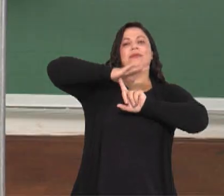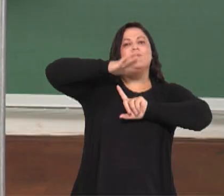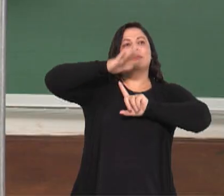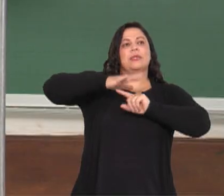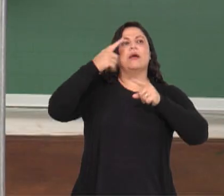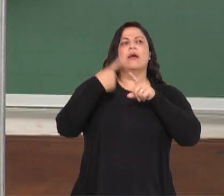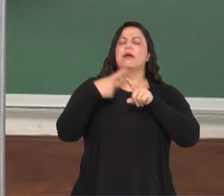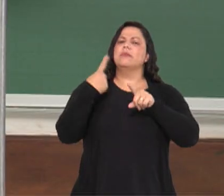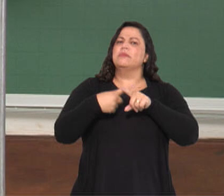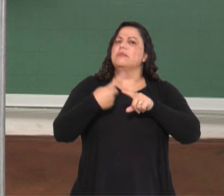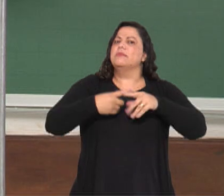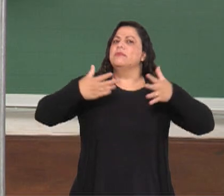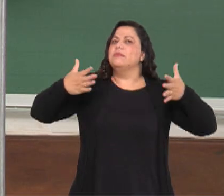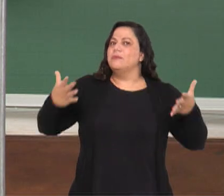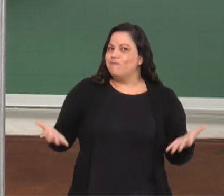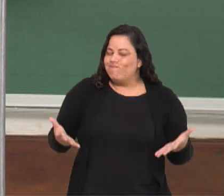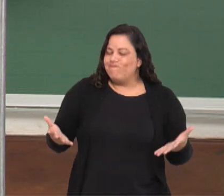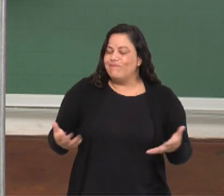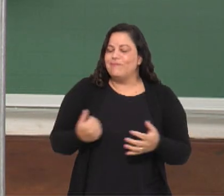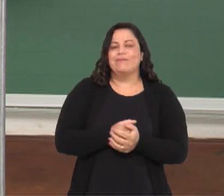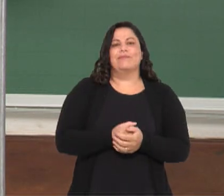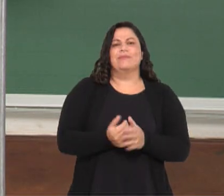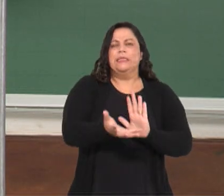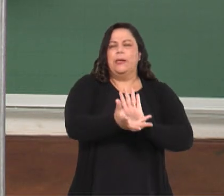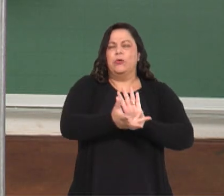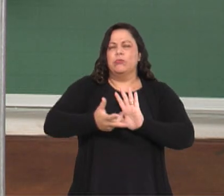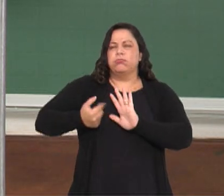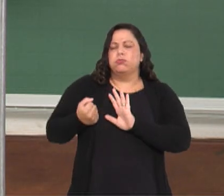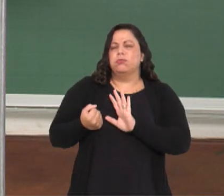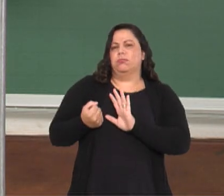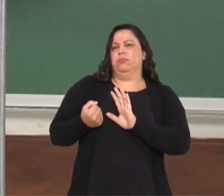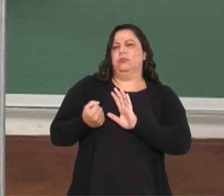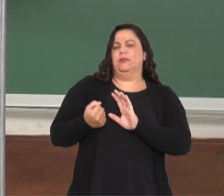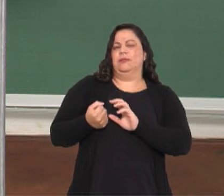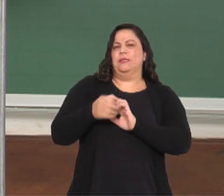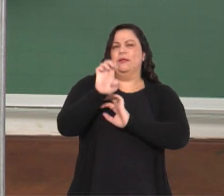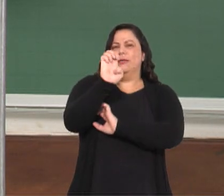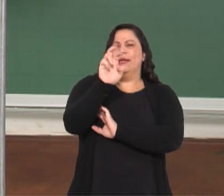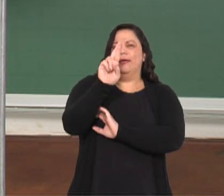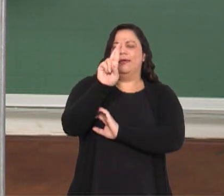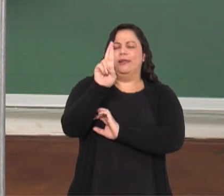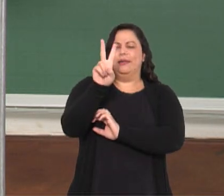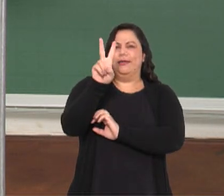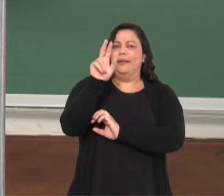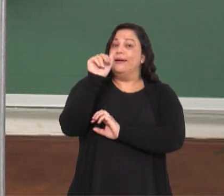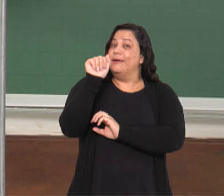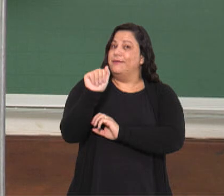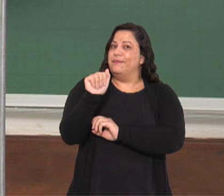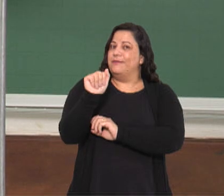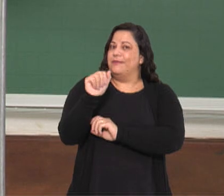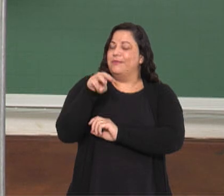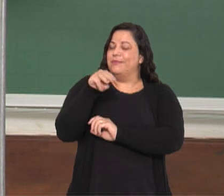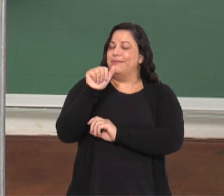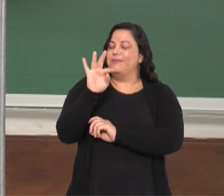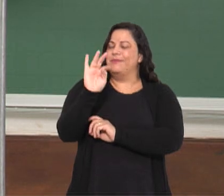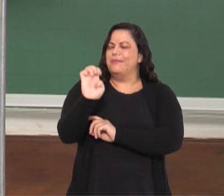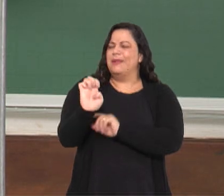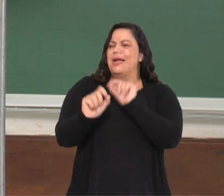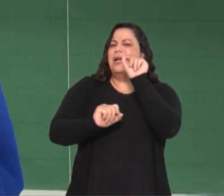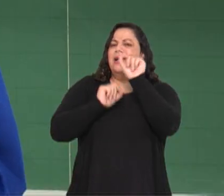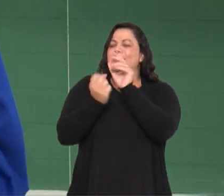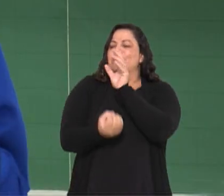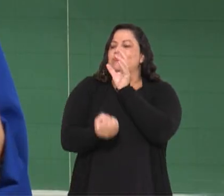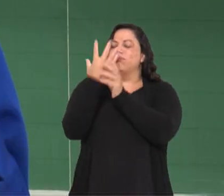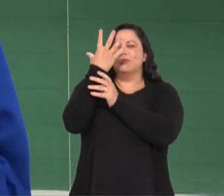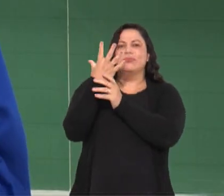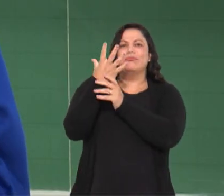por quê? Porque a exploração da erva mate no Paraná, ela propiciou o surgimento